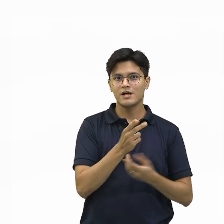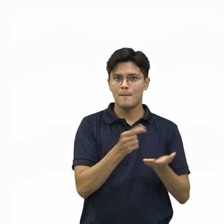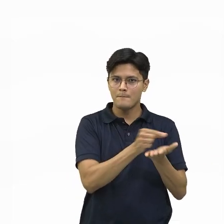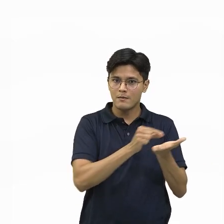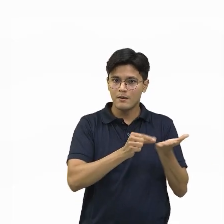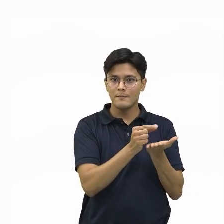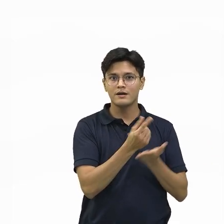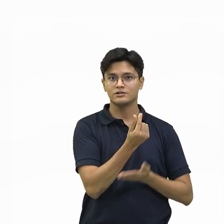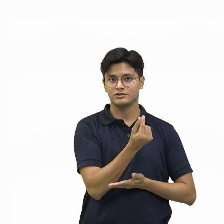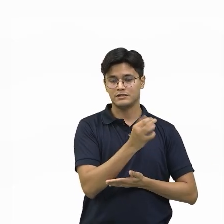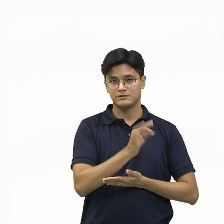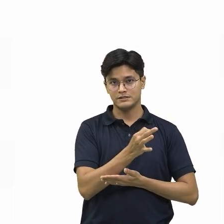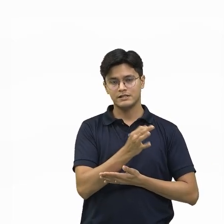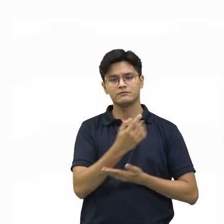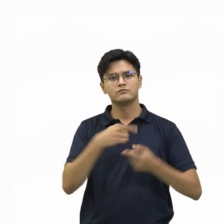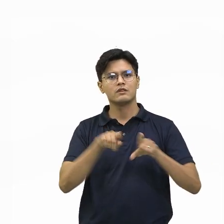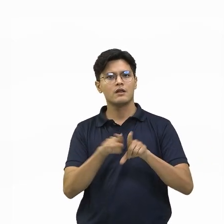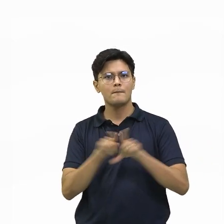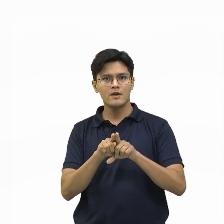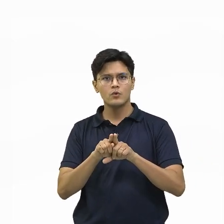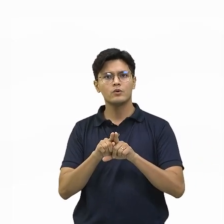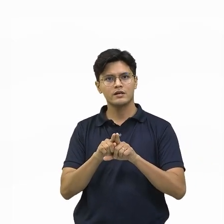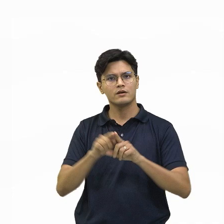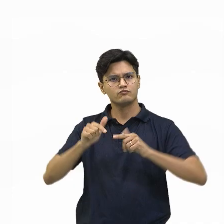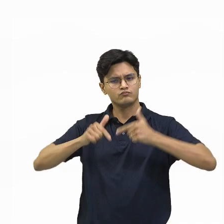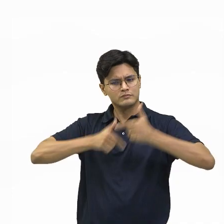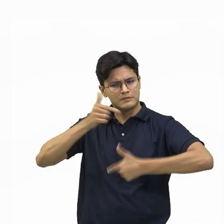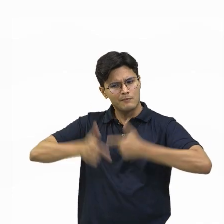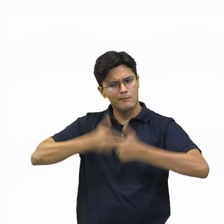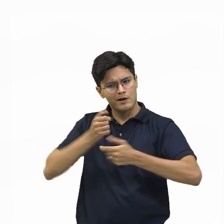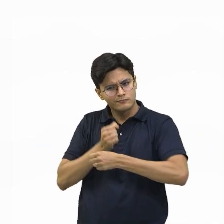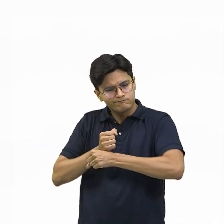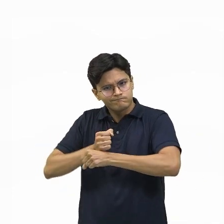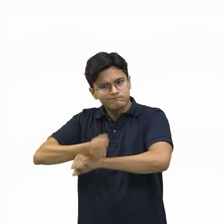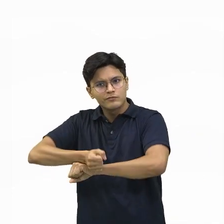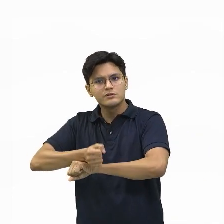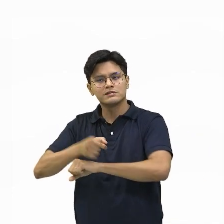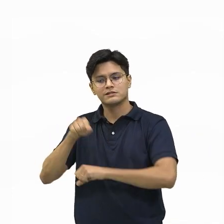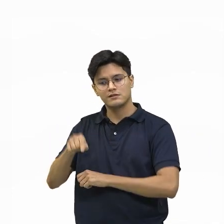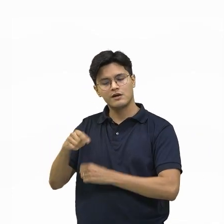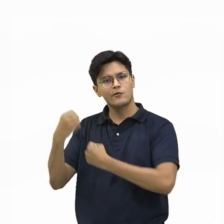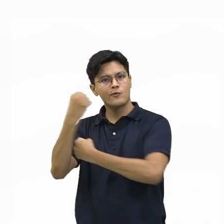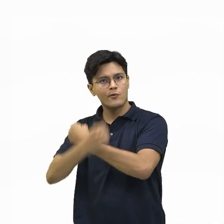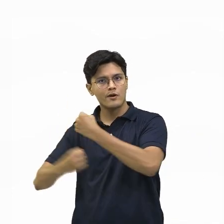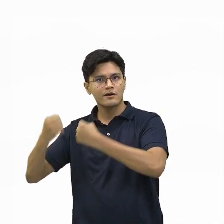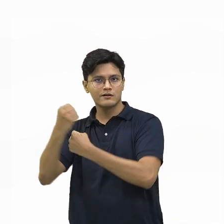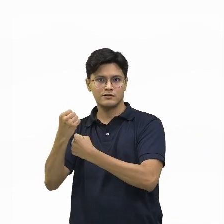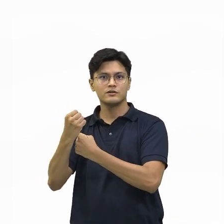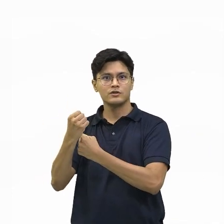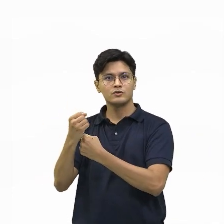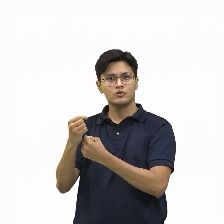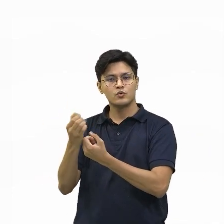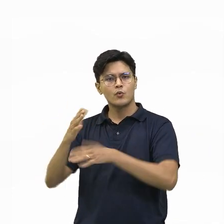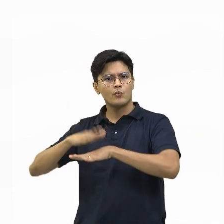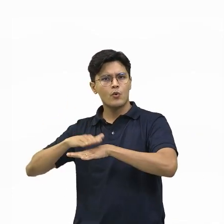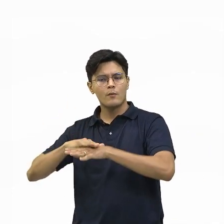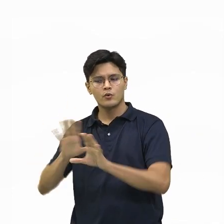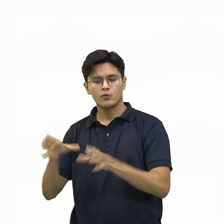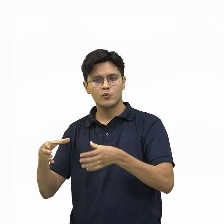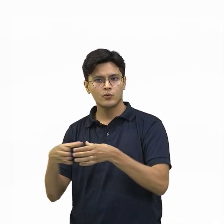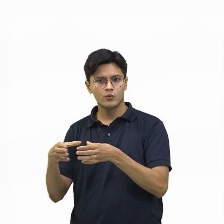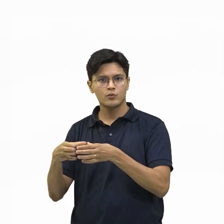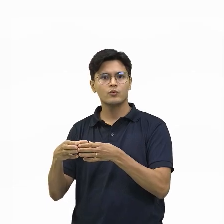trabalho forçado, em Esparta, ele era praticado pelos ilotas, que eram basicamente